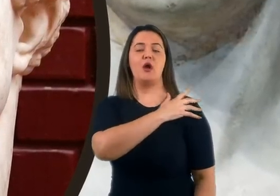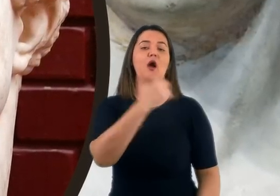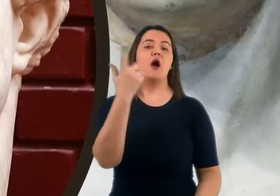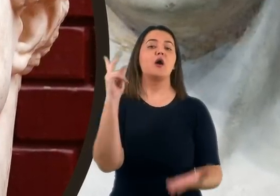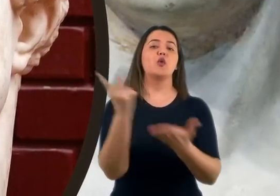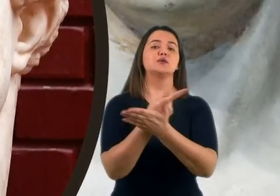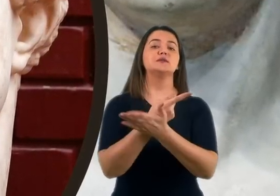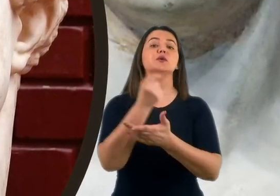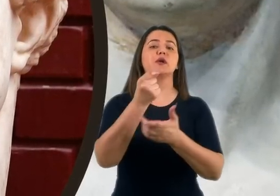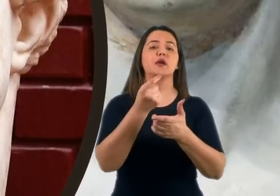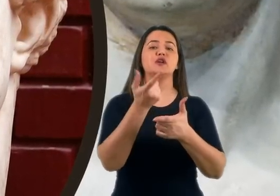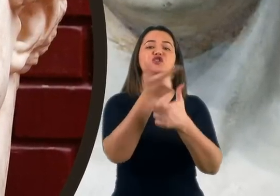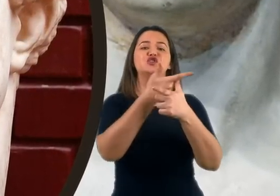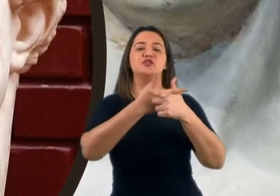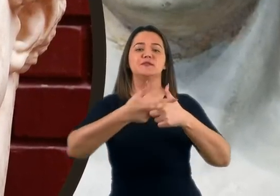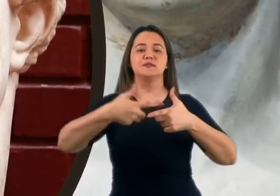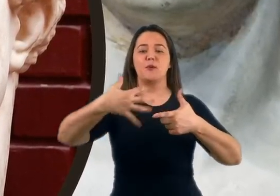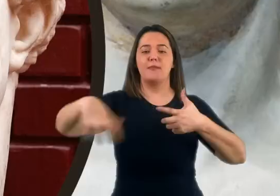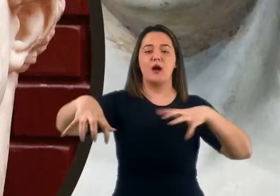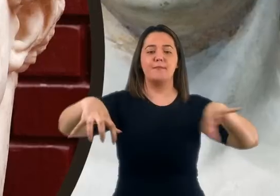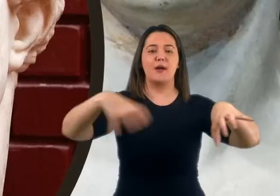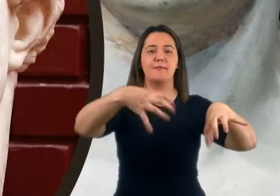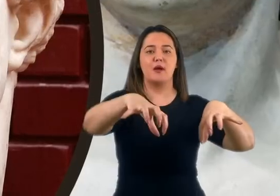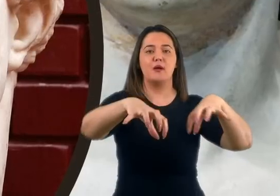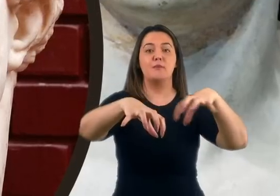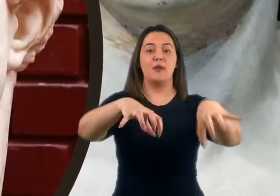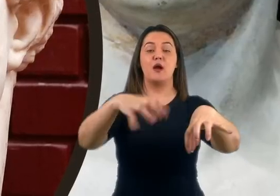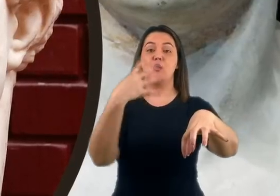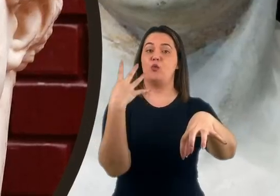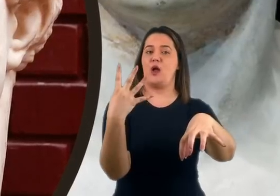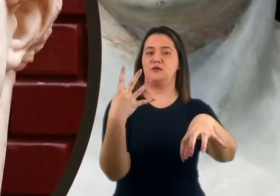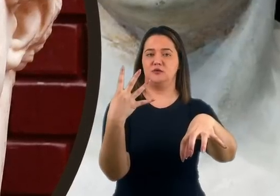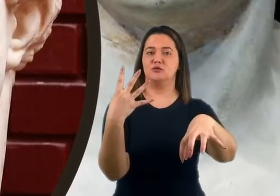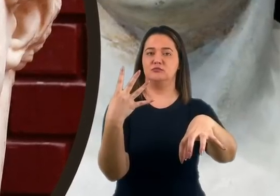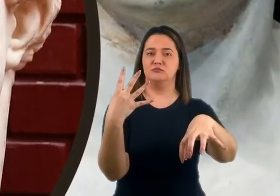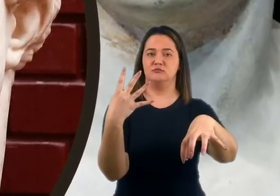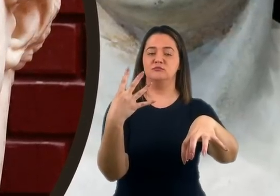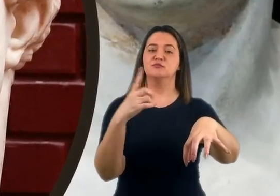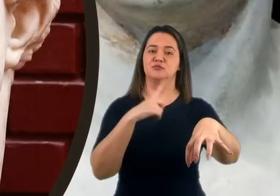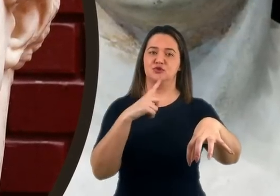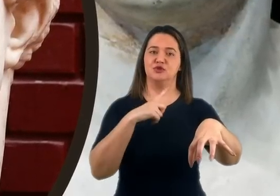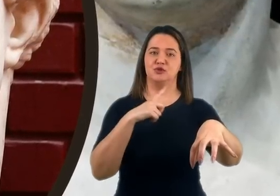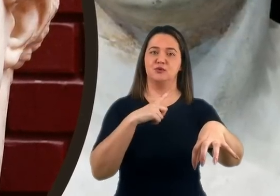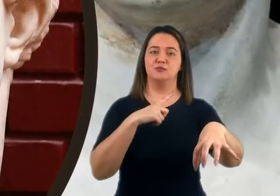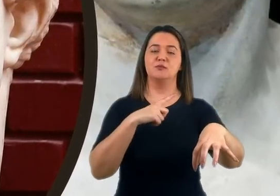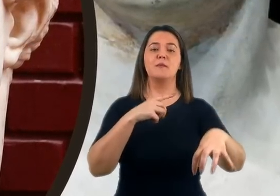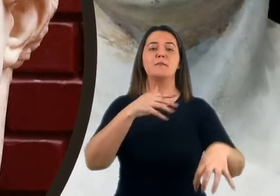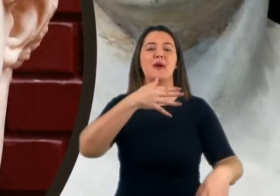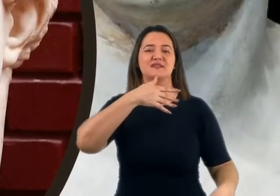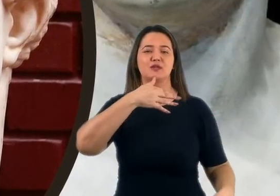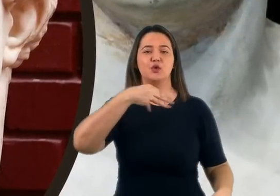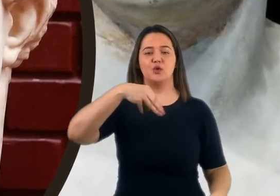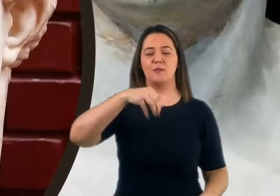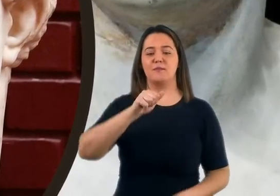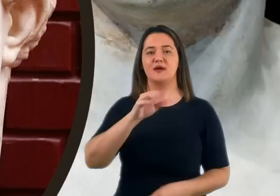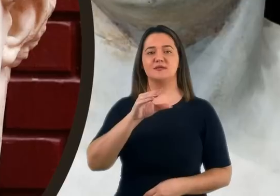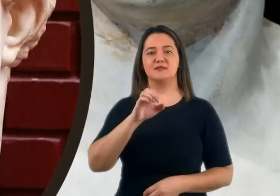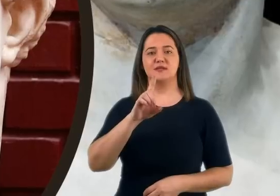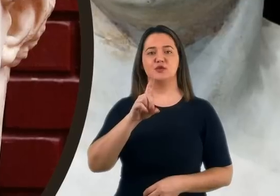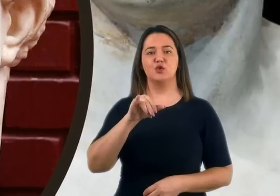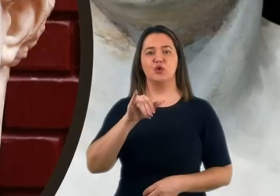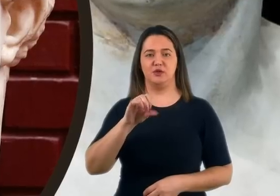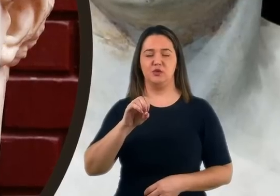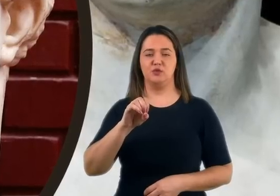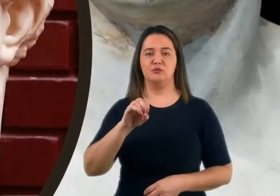provocou a fragmentação do império em 4 partes do antigo Império Macedônio, isto é, o império deixado